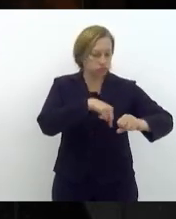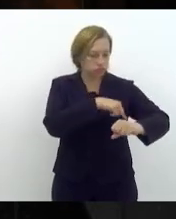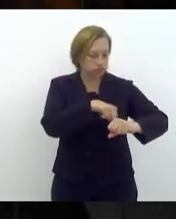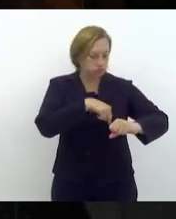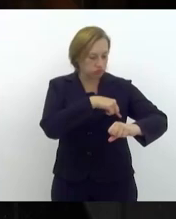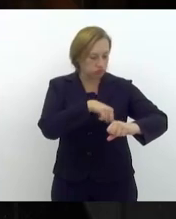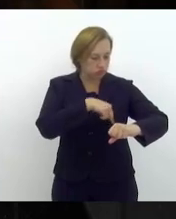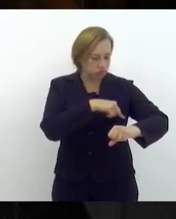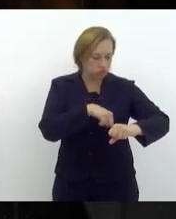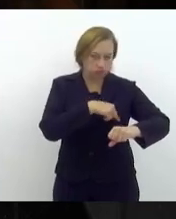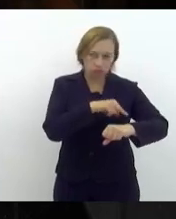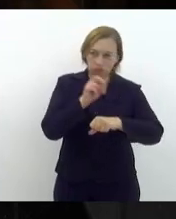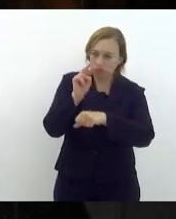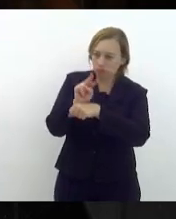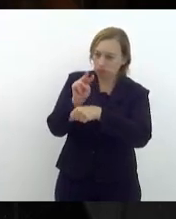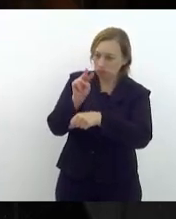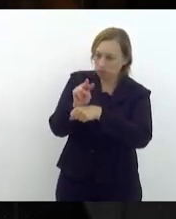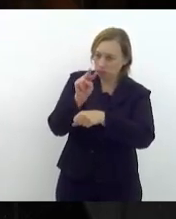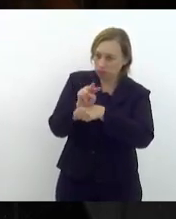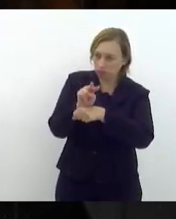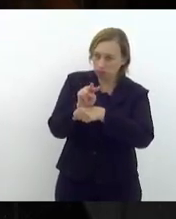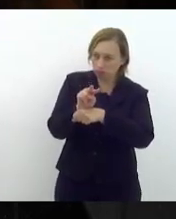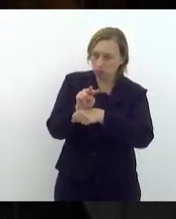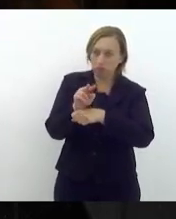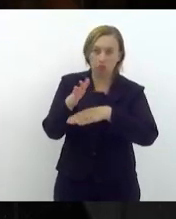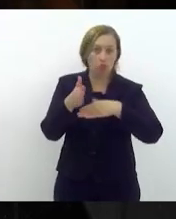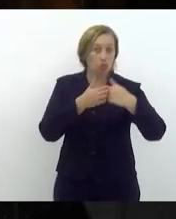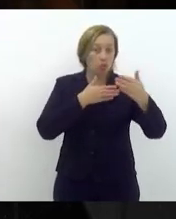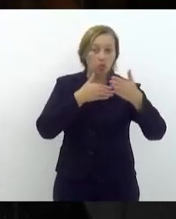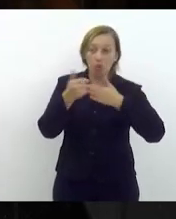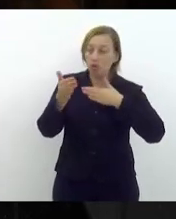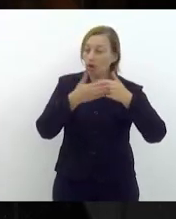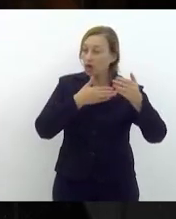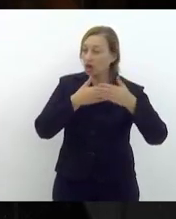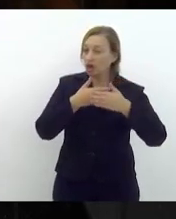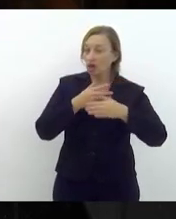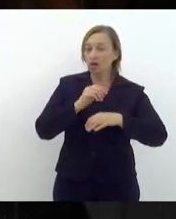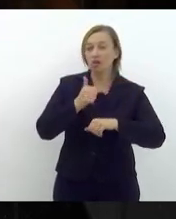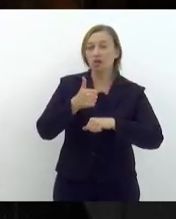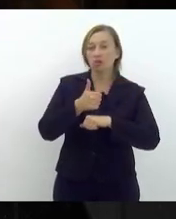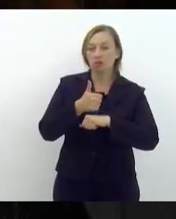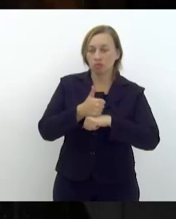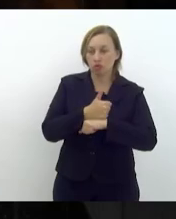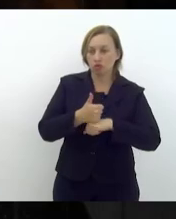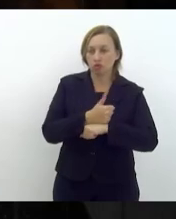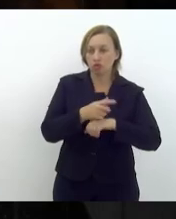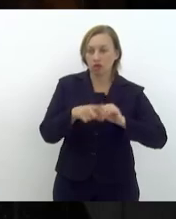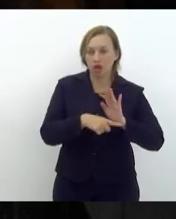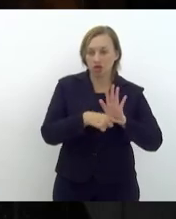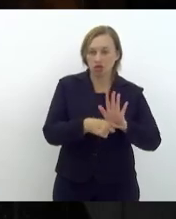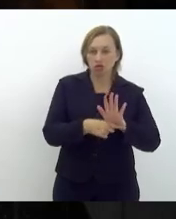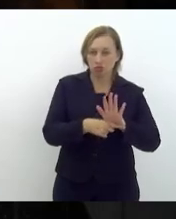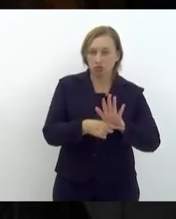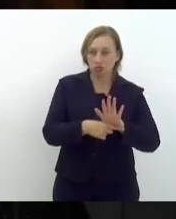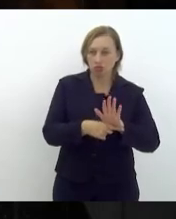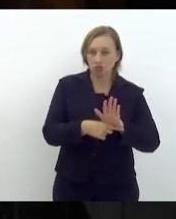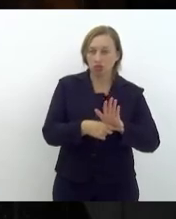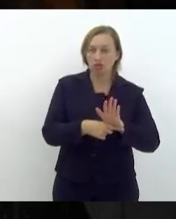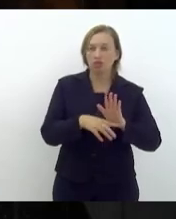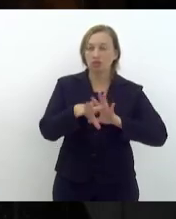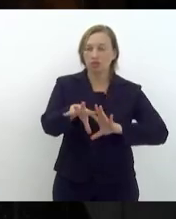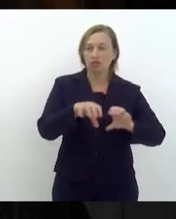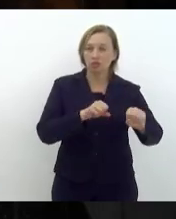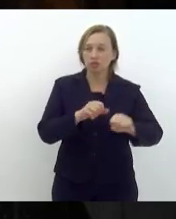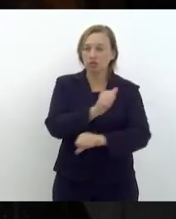conforme estabelecido por lei federal sejam aqueles outros profissionais que contribuem de igual maneira na formação